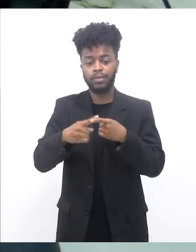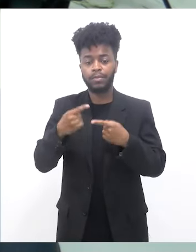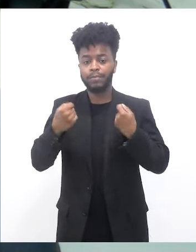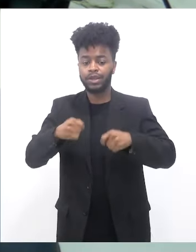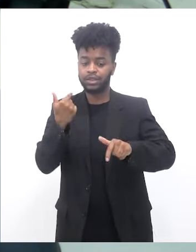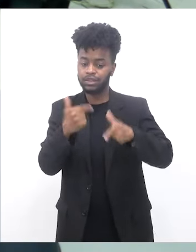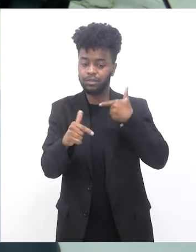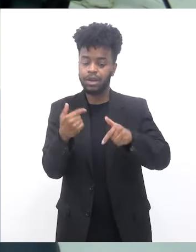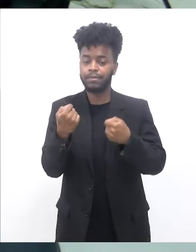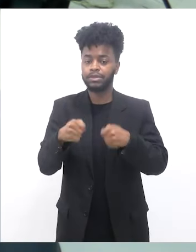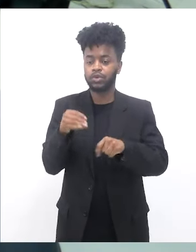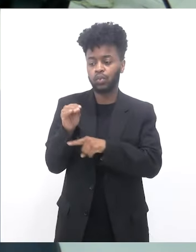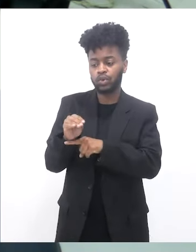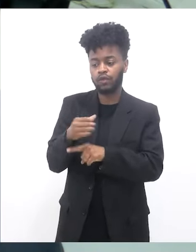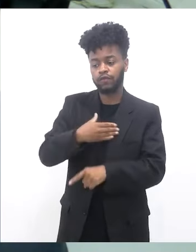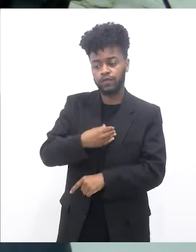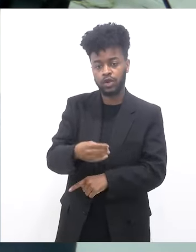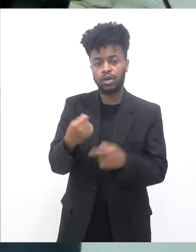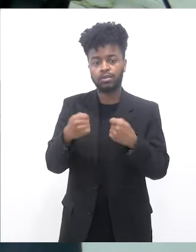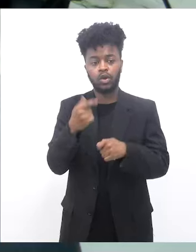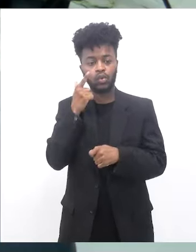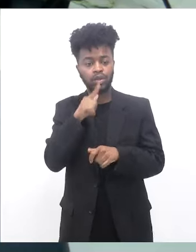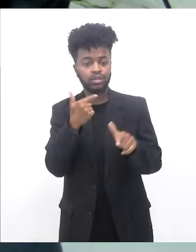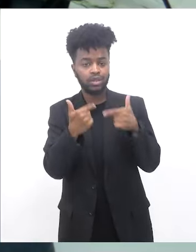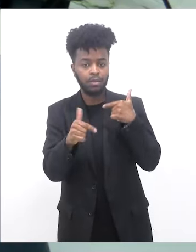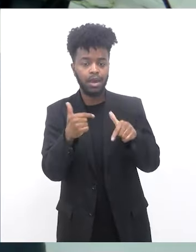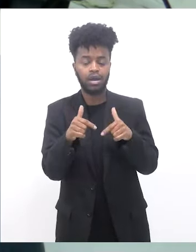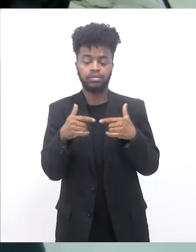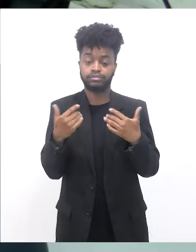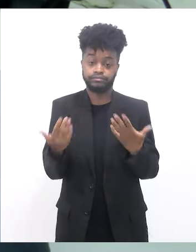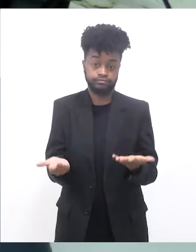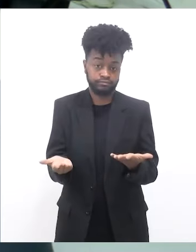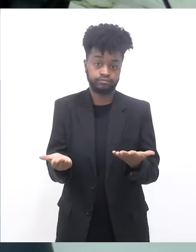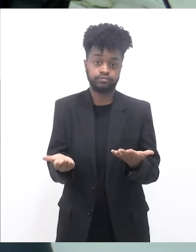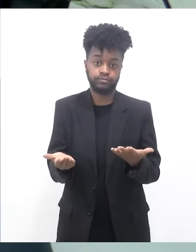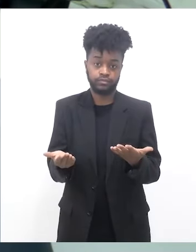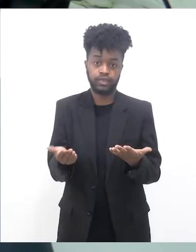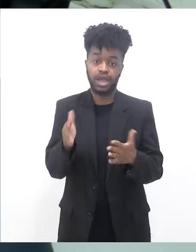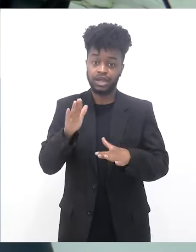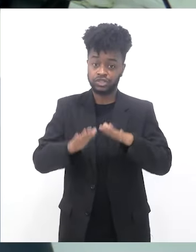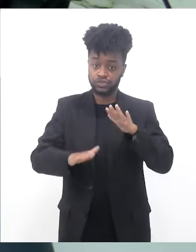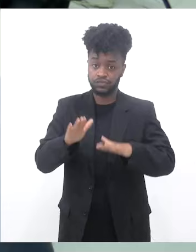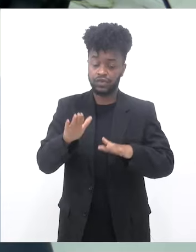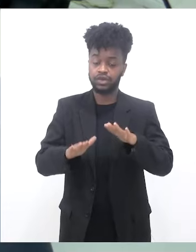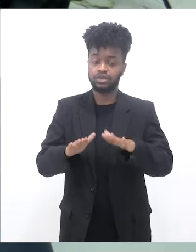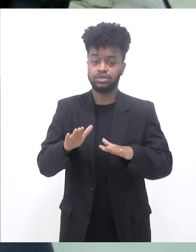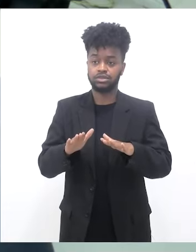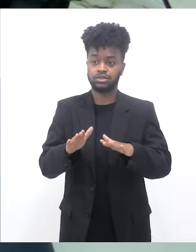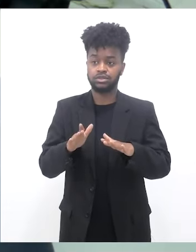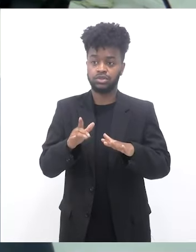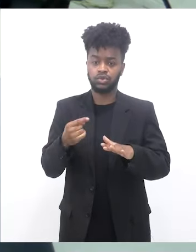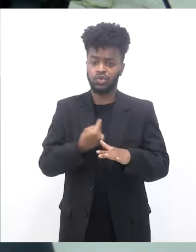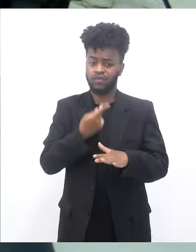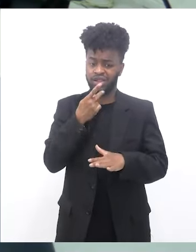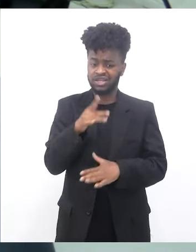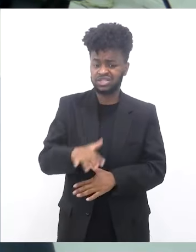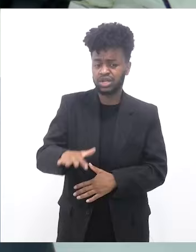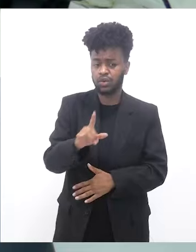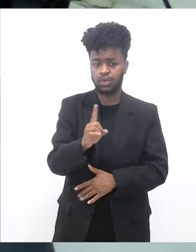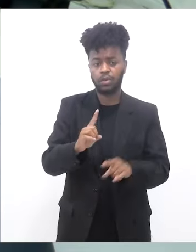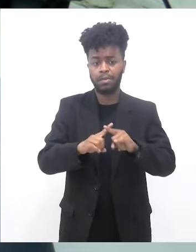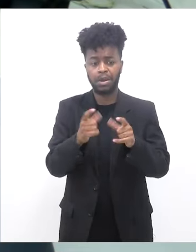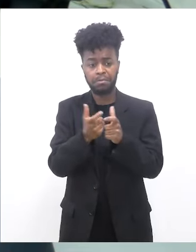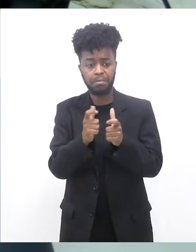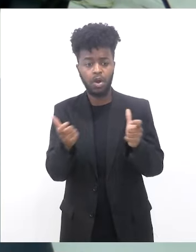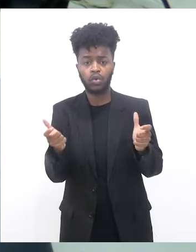tem que trabalhar, tem que criar o filho, tem que arrumar um emprego. Sim. E muitas vezes, não vamos generalizar, mas